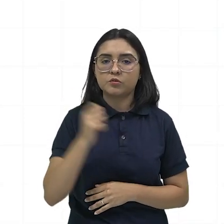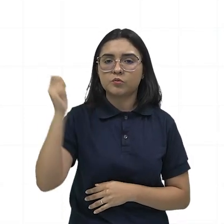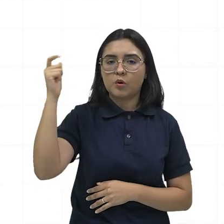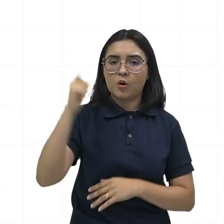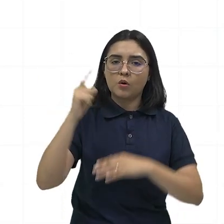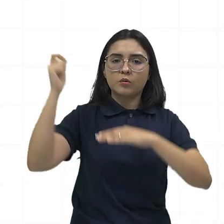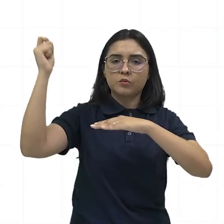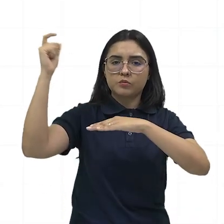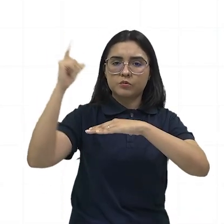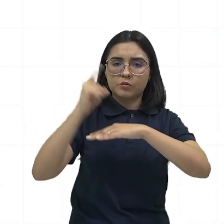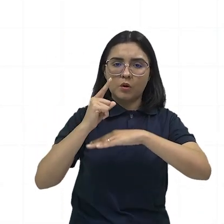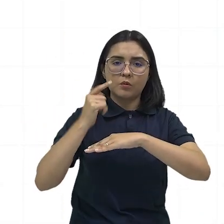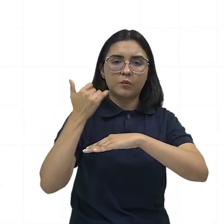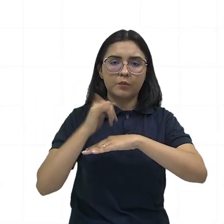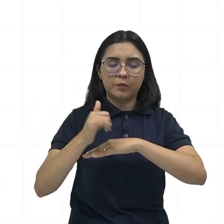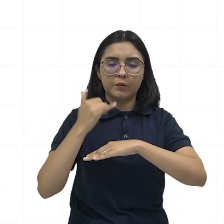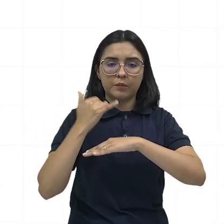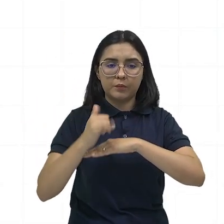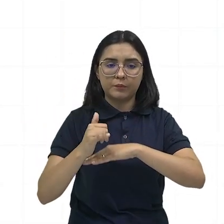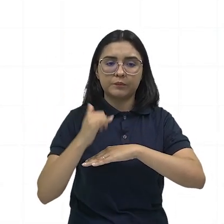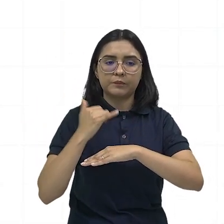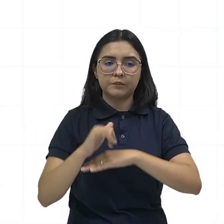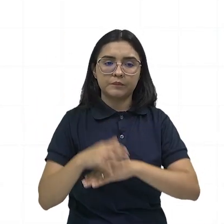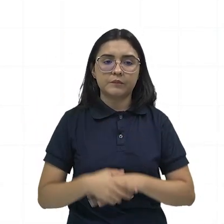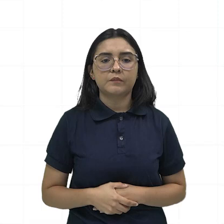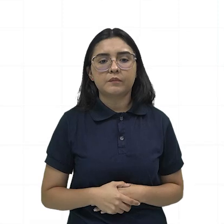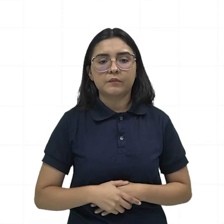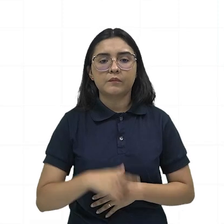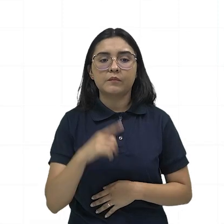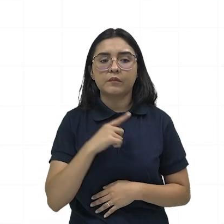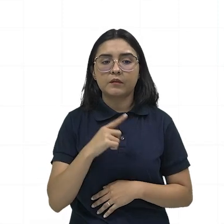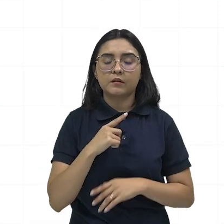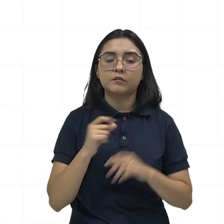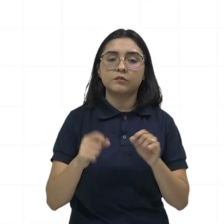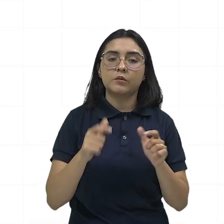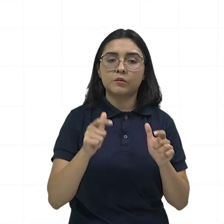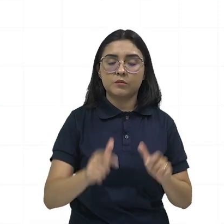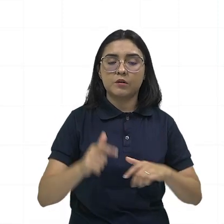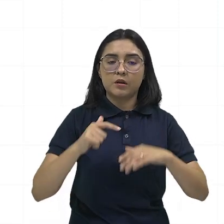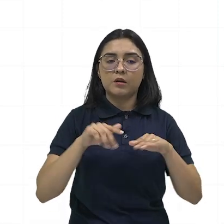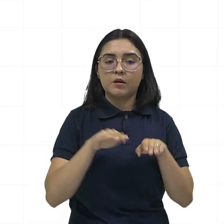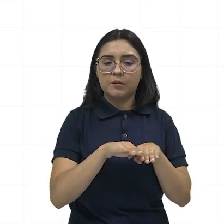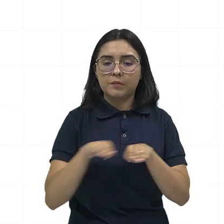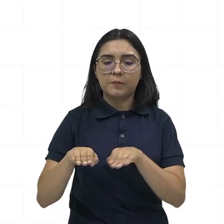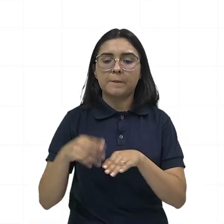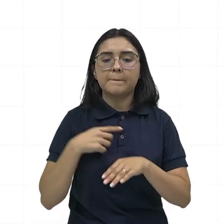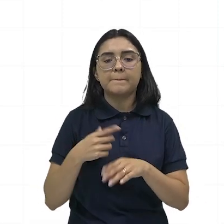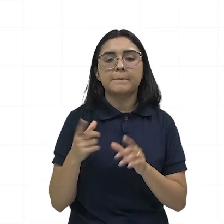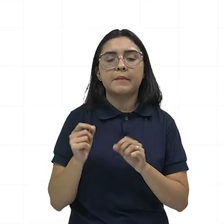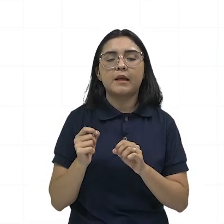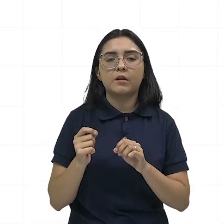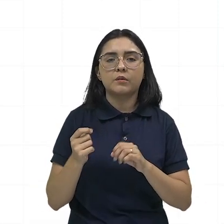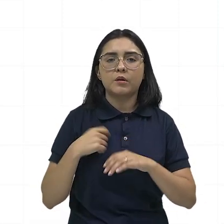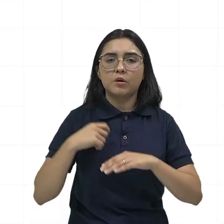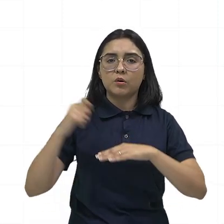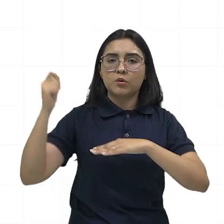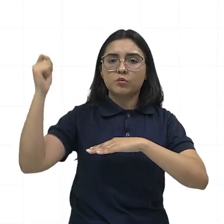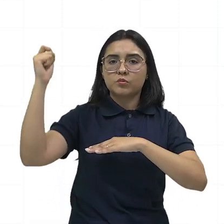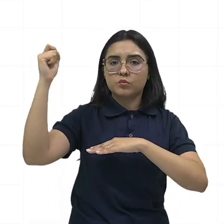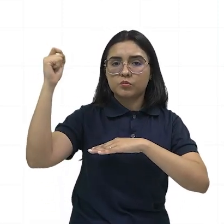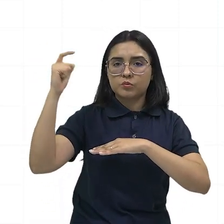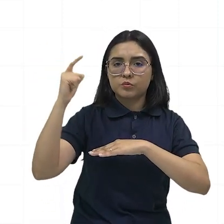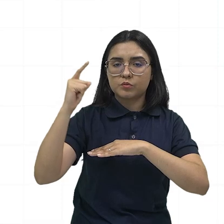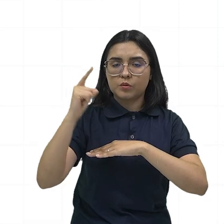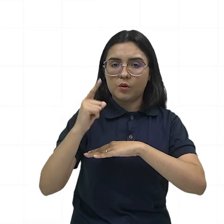as usinas solares são estações de geração de energia elétrica que captam a